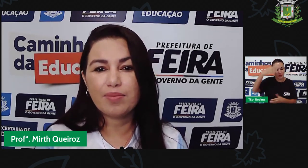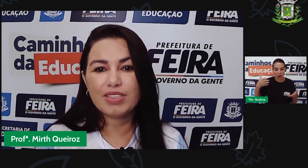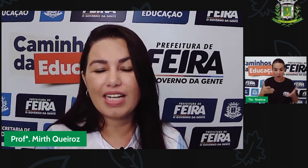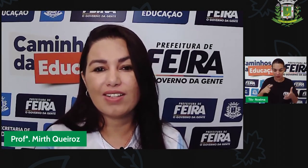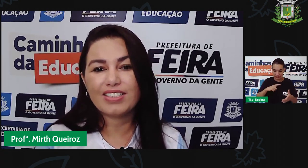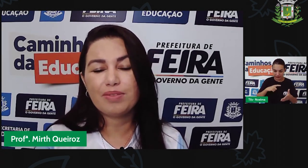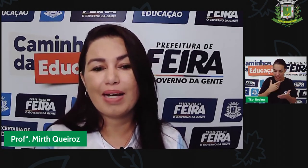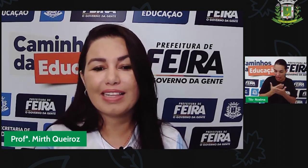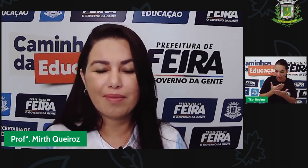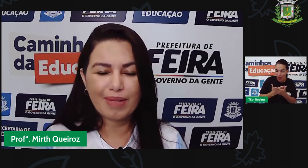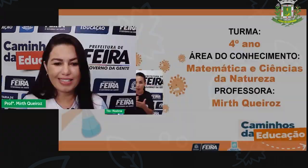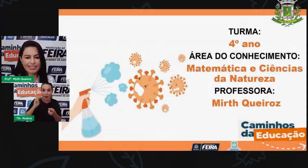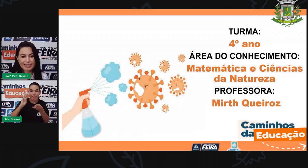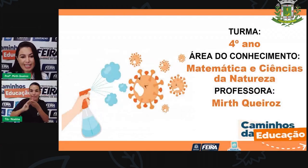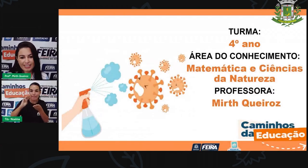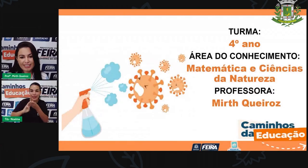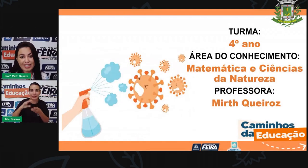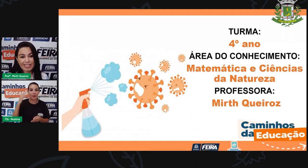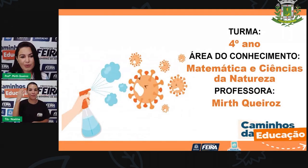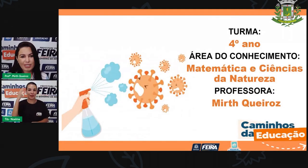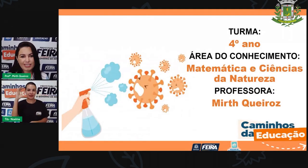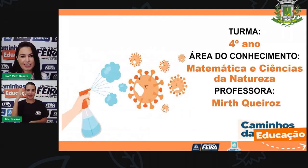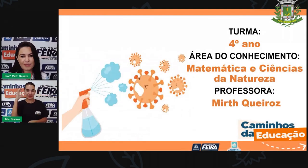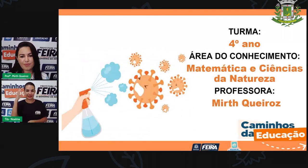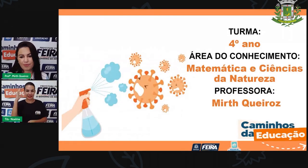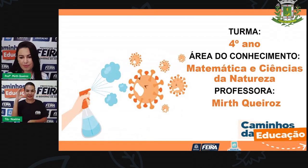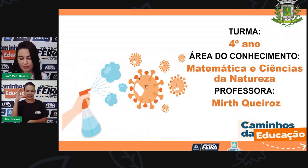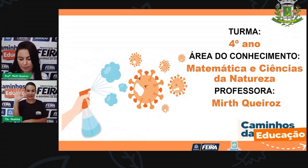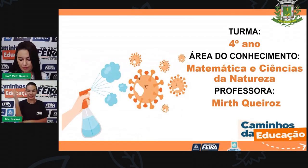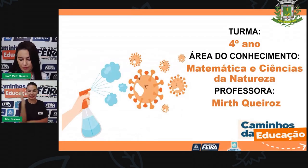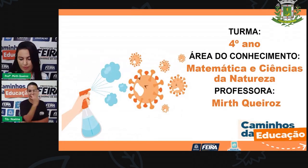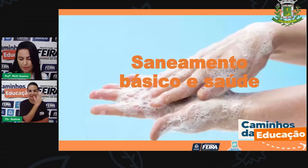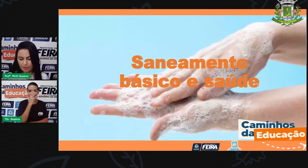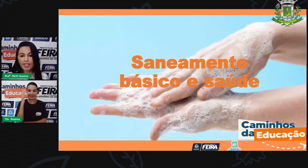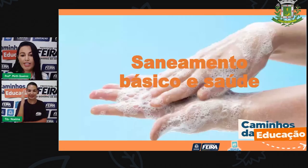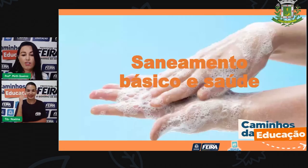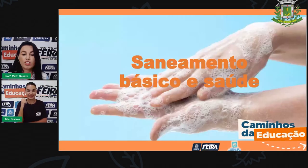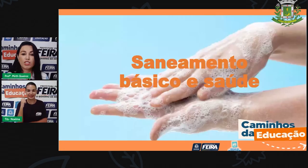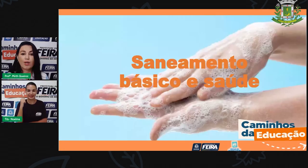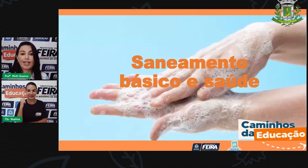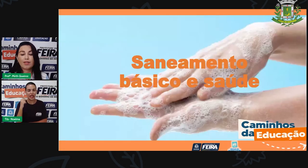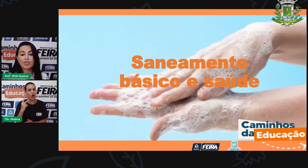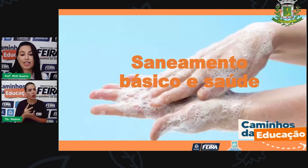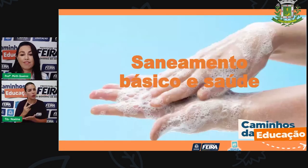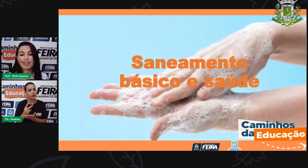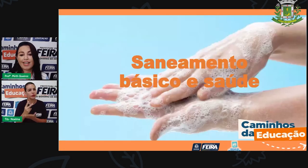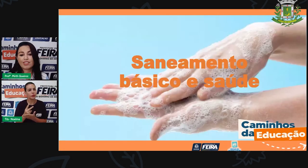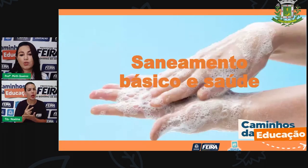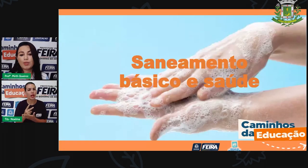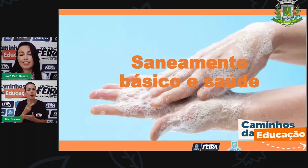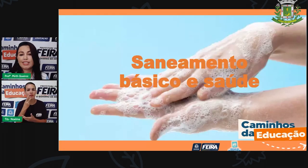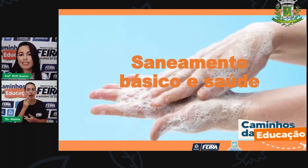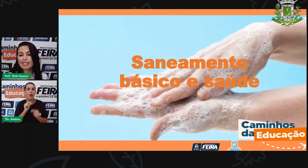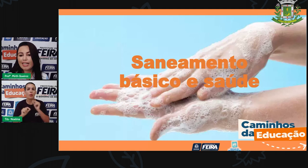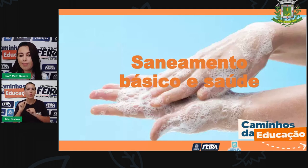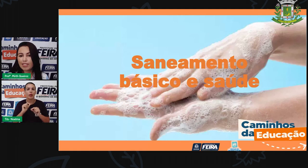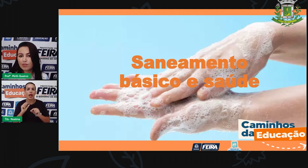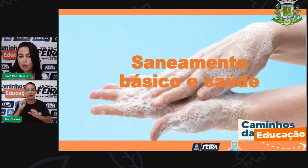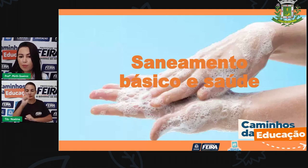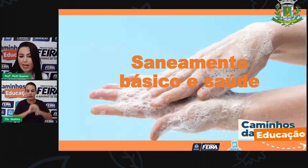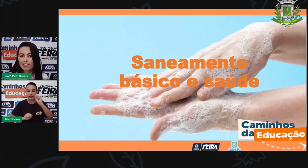nós queremos aulas matemática Ciências da Natureza o e continuarei a gente vai falar sobre